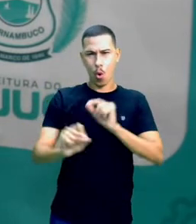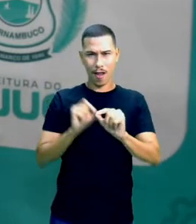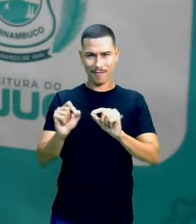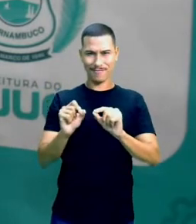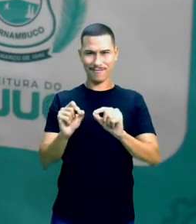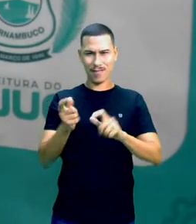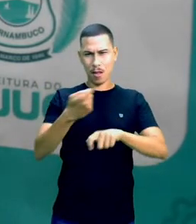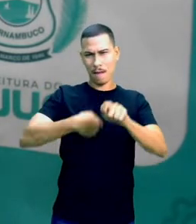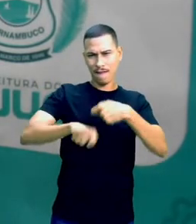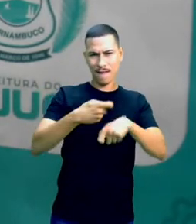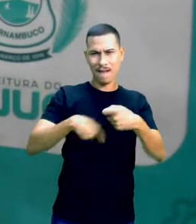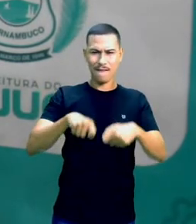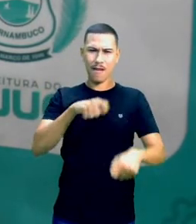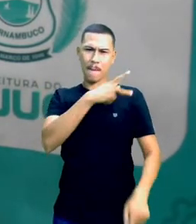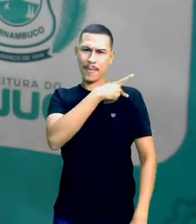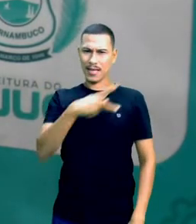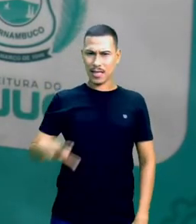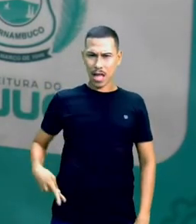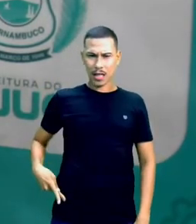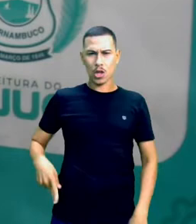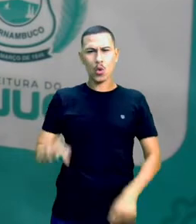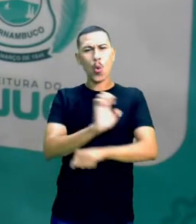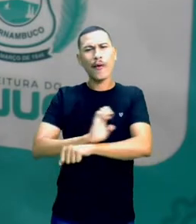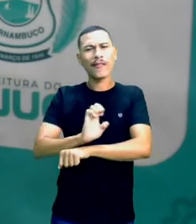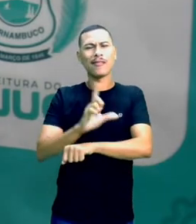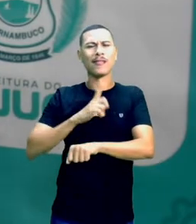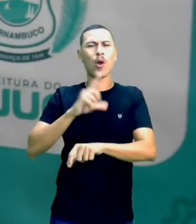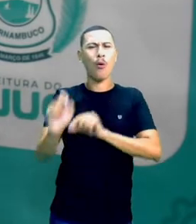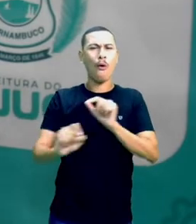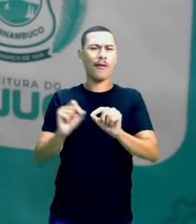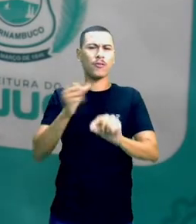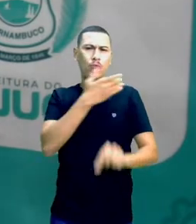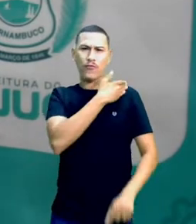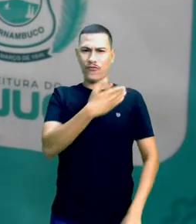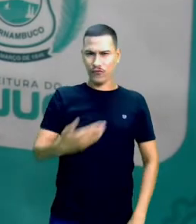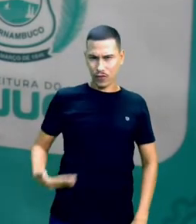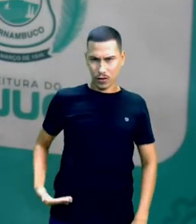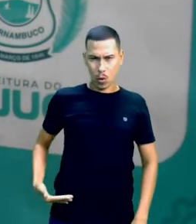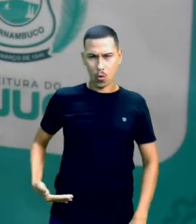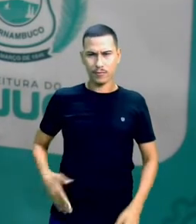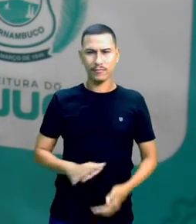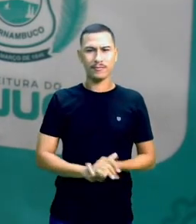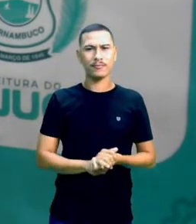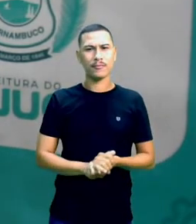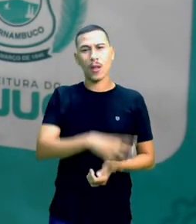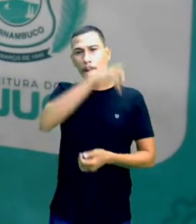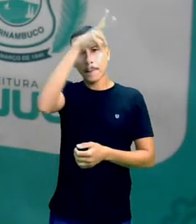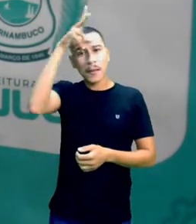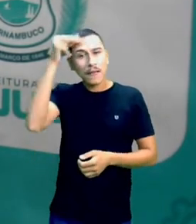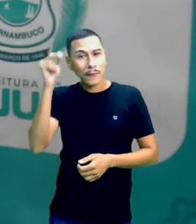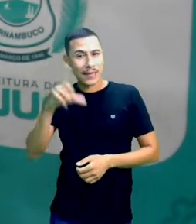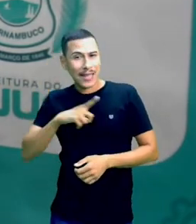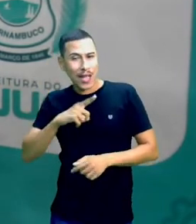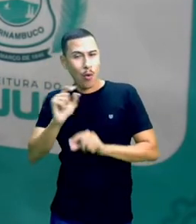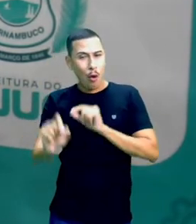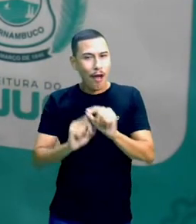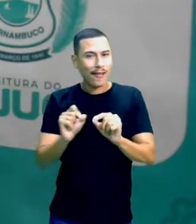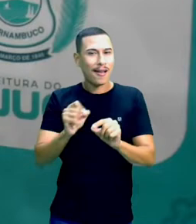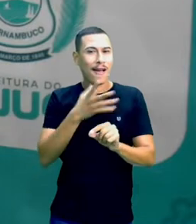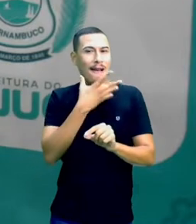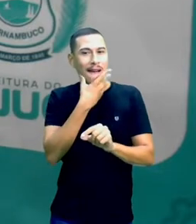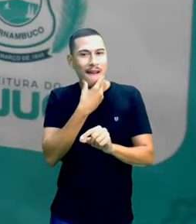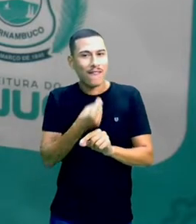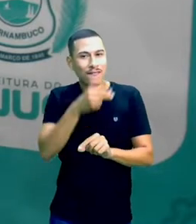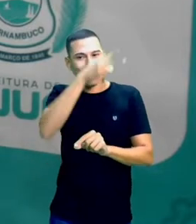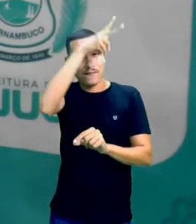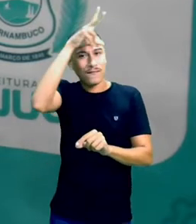presidente. No nosso estado tem o quê? Um governador. E no nosso município temos o quê?